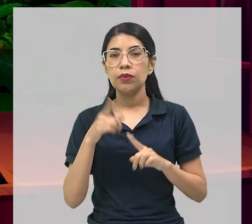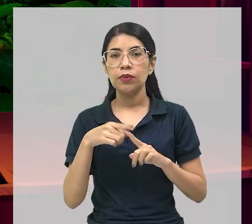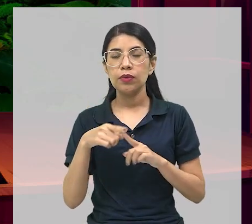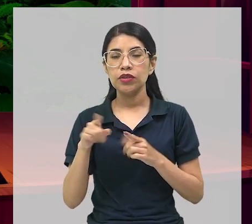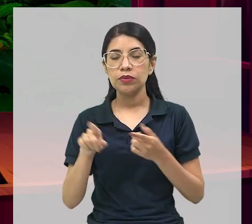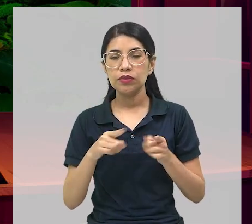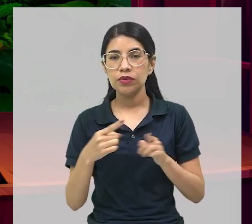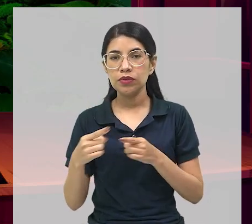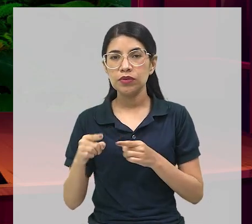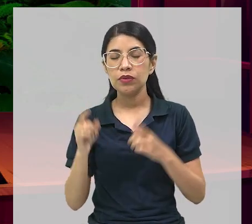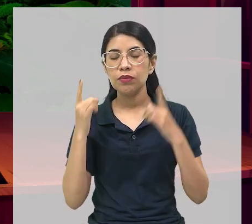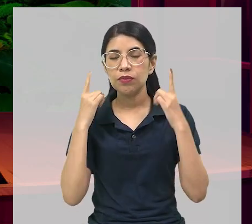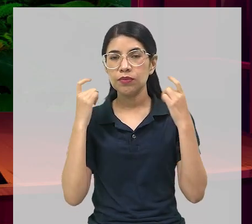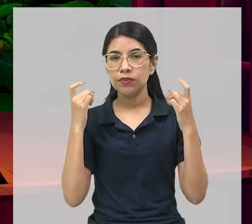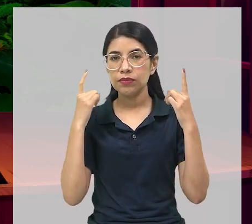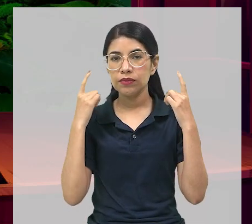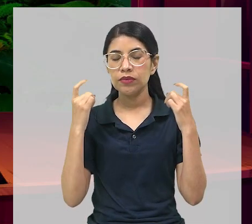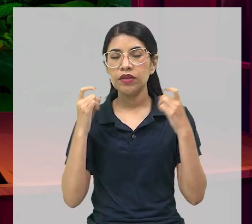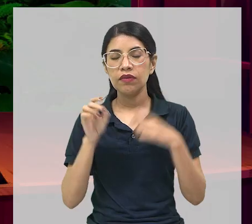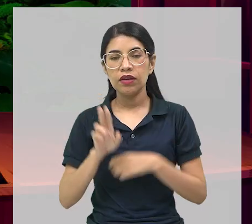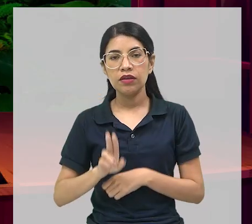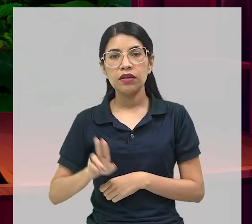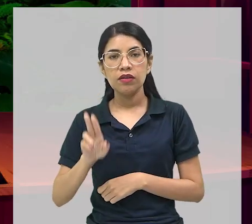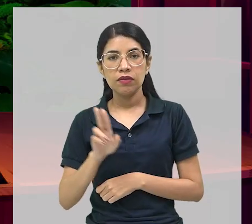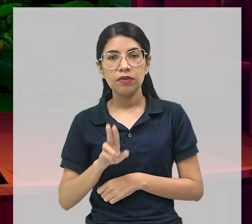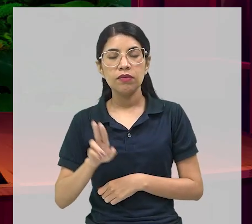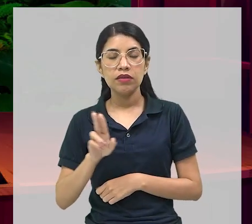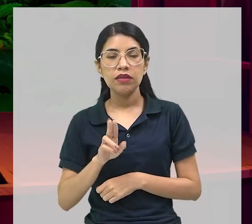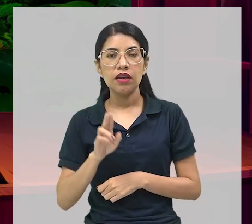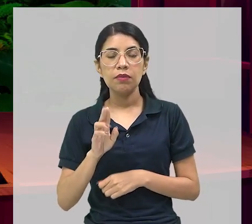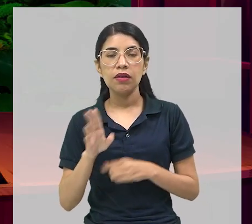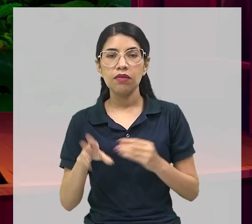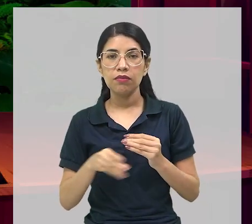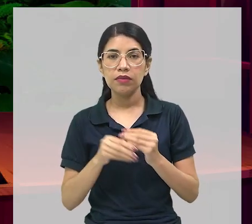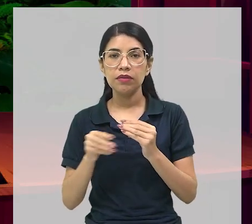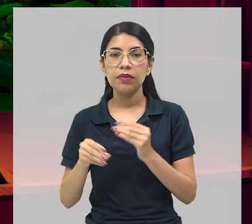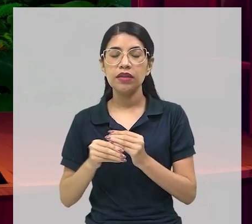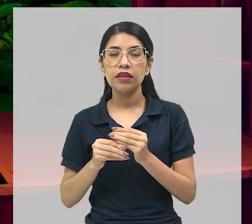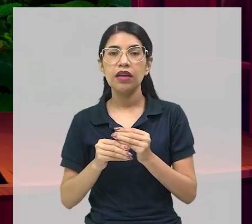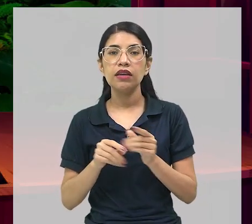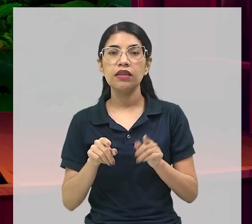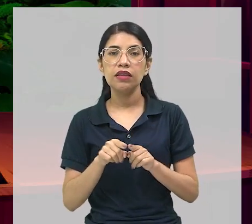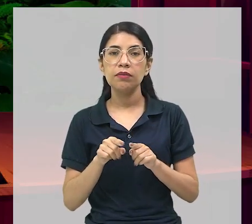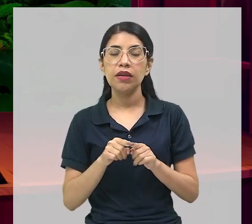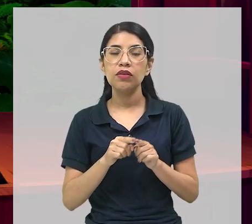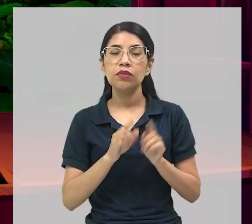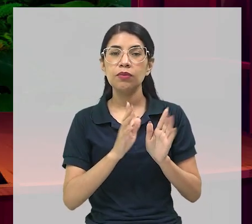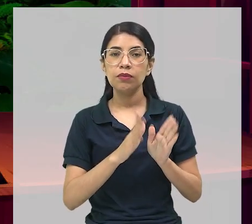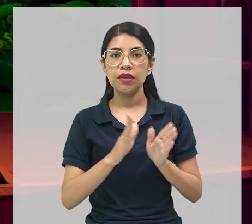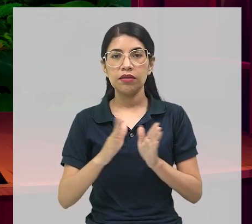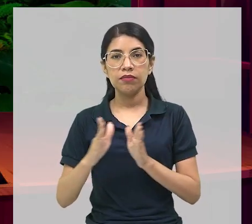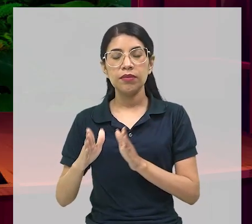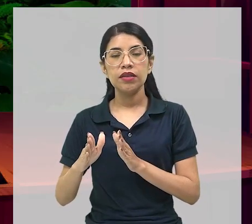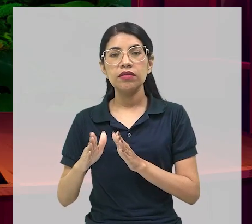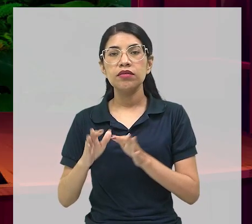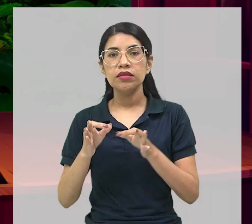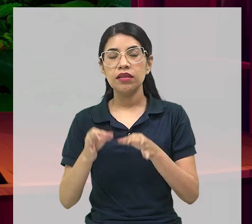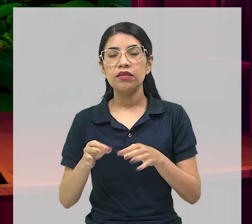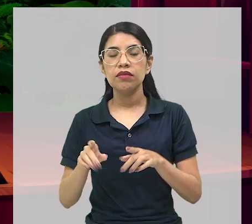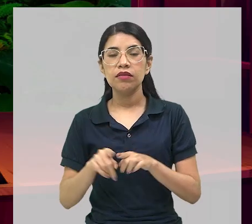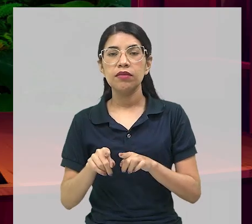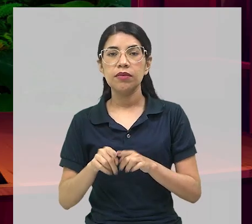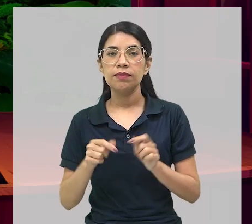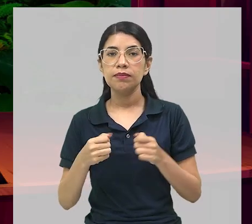quais os elementos sonoros que ele vai precisar inserir e em qual momento vai entrar cada um